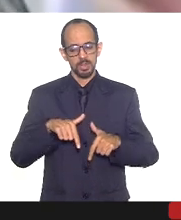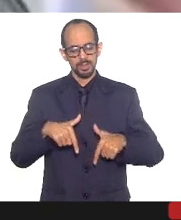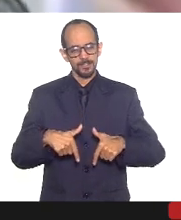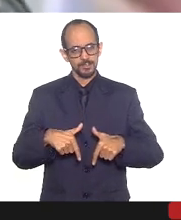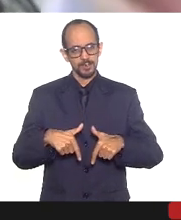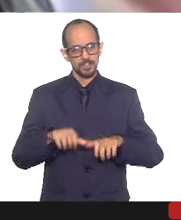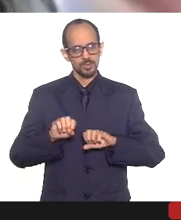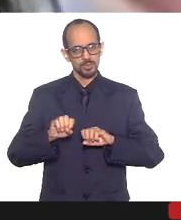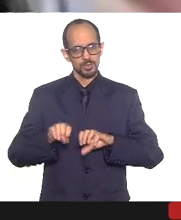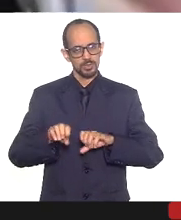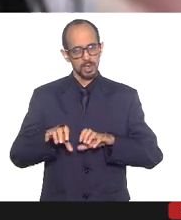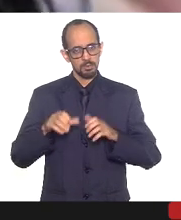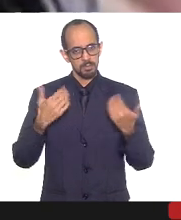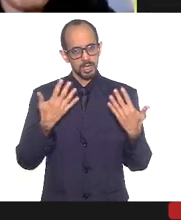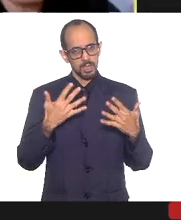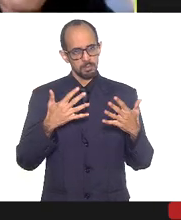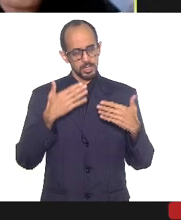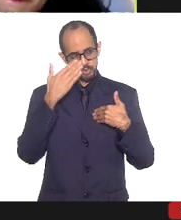parabéns, obrigado.